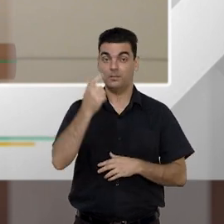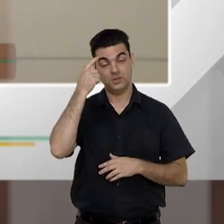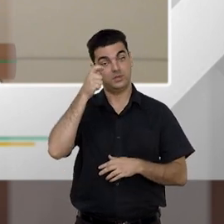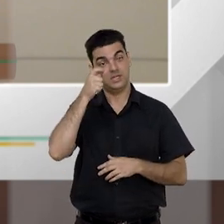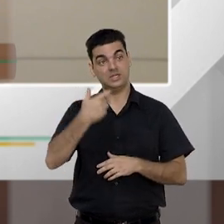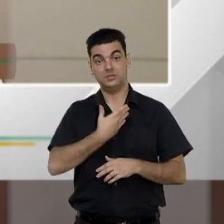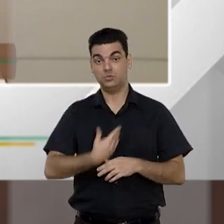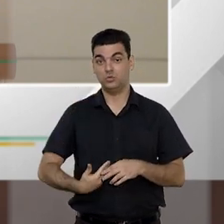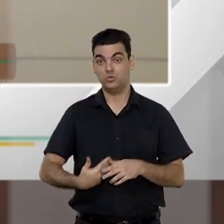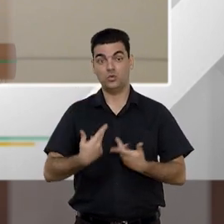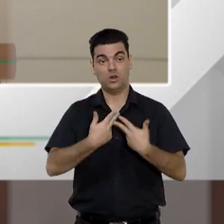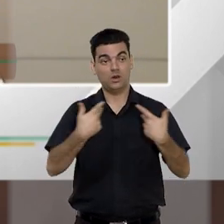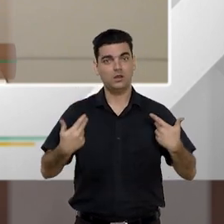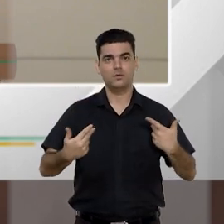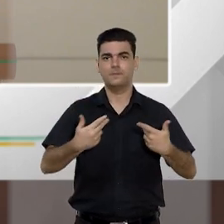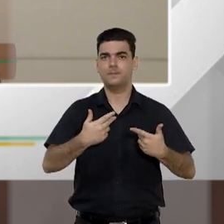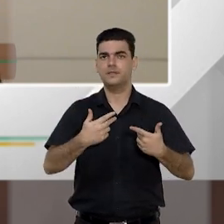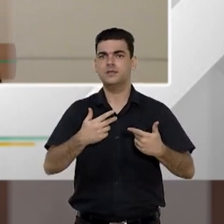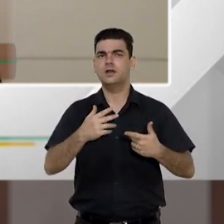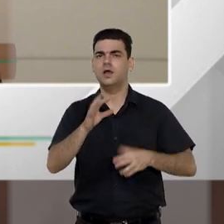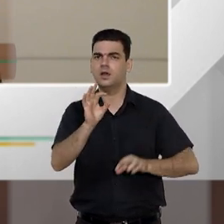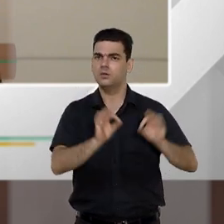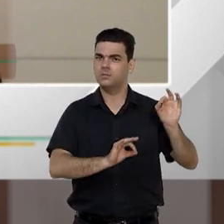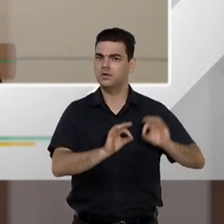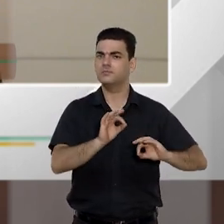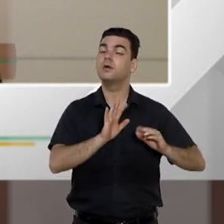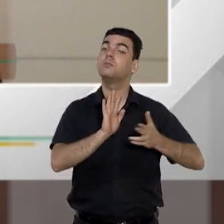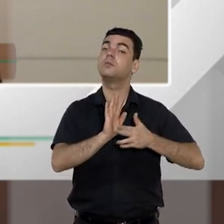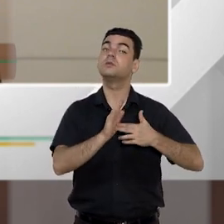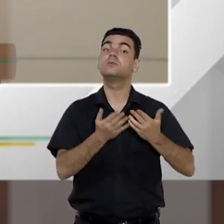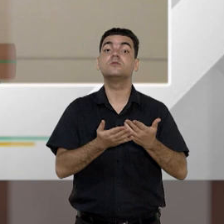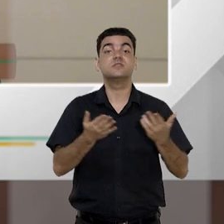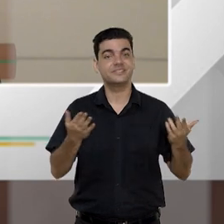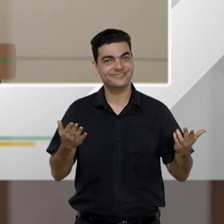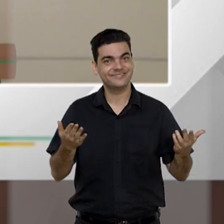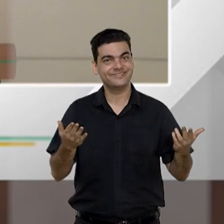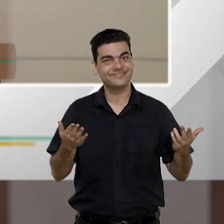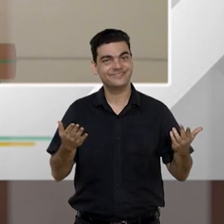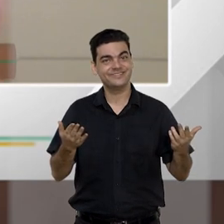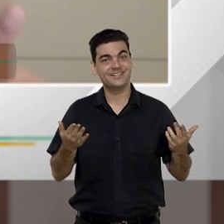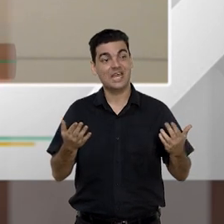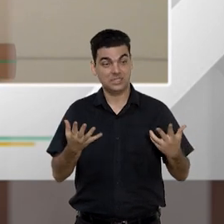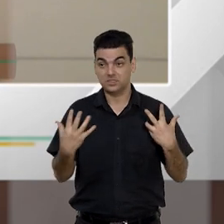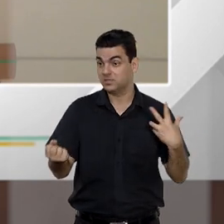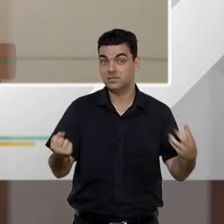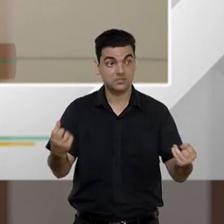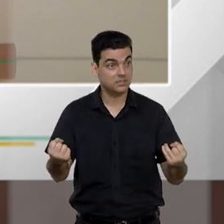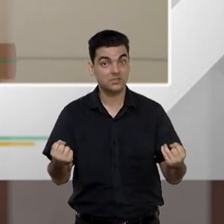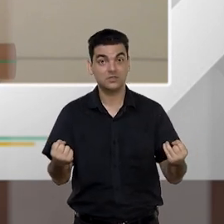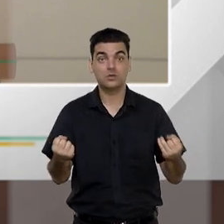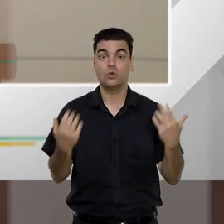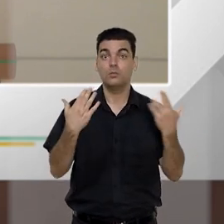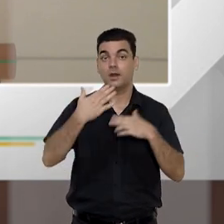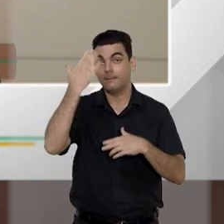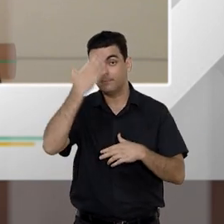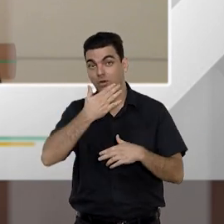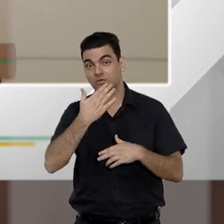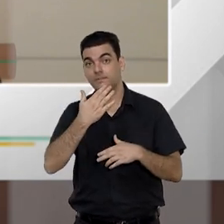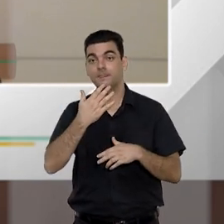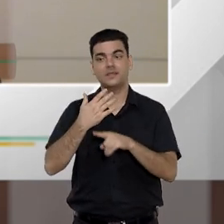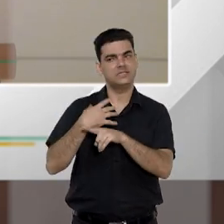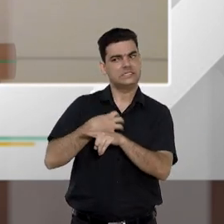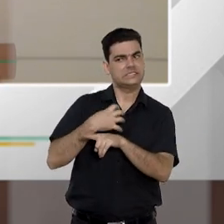Olha, estou velando pelo interesse público, pelo patrimônio público, estou fazendo uma proposta, porque certamente pelo acervo